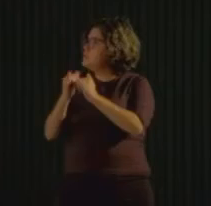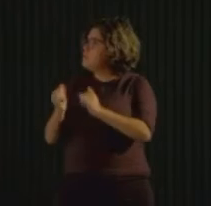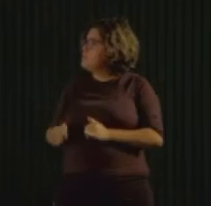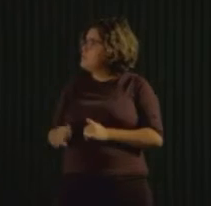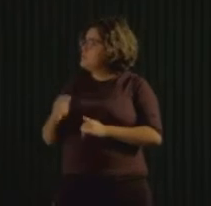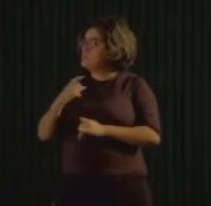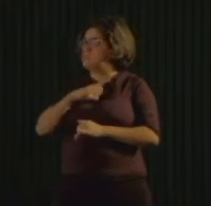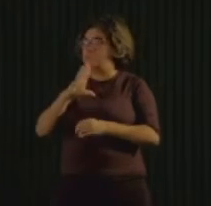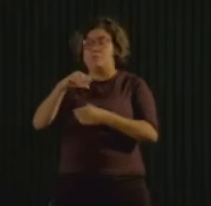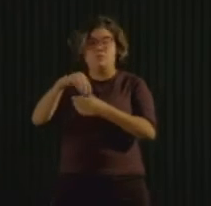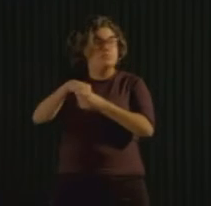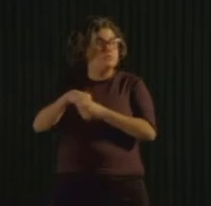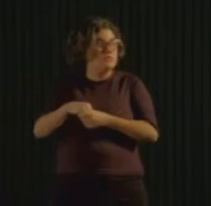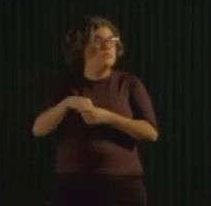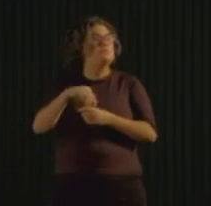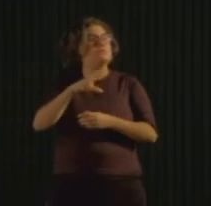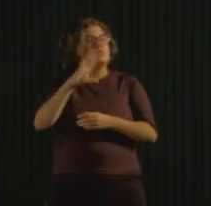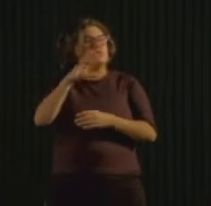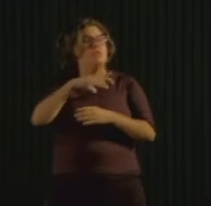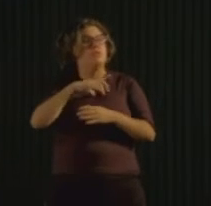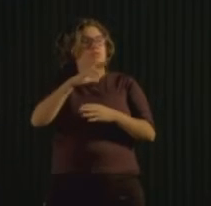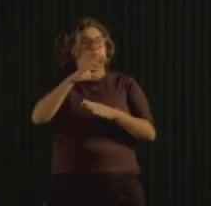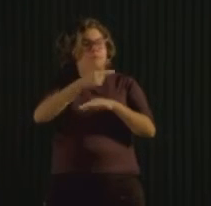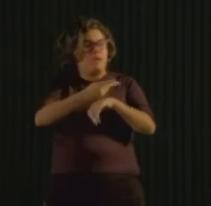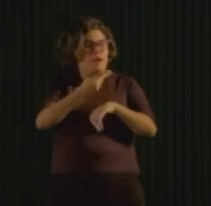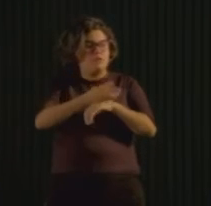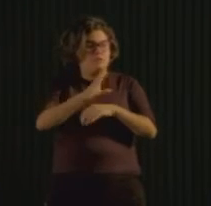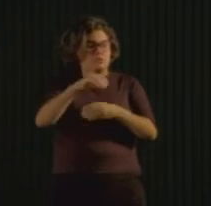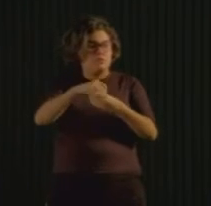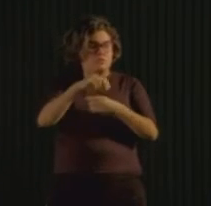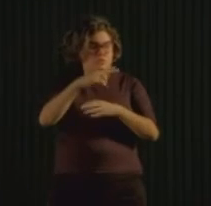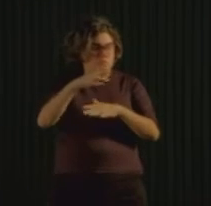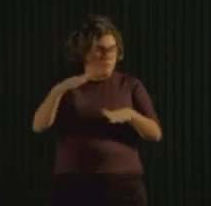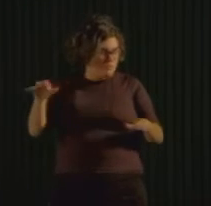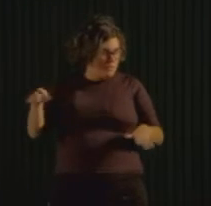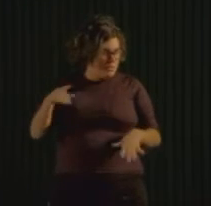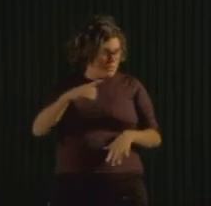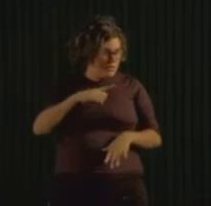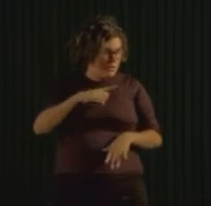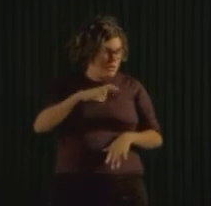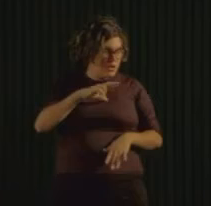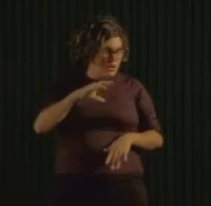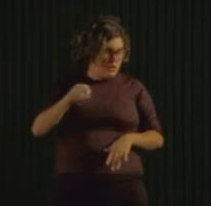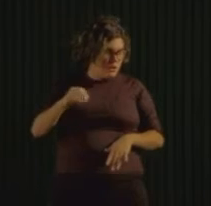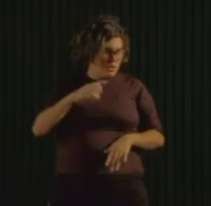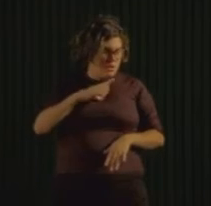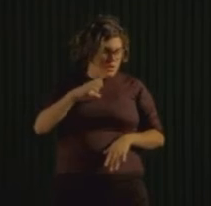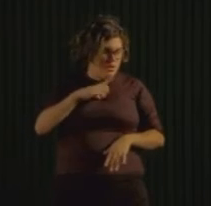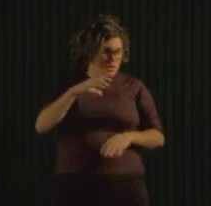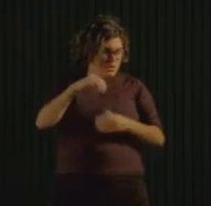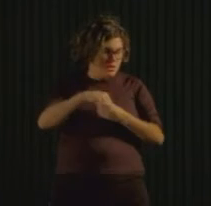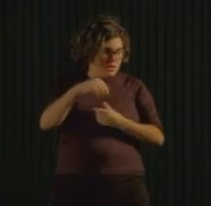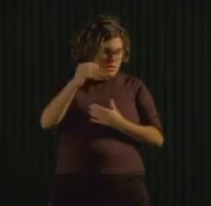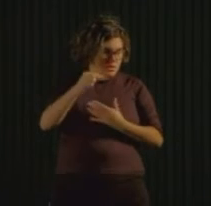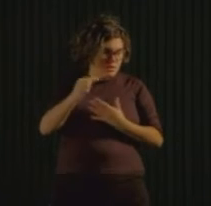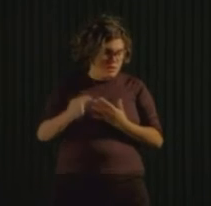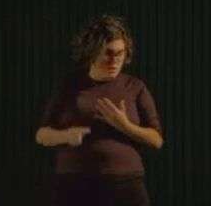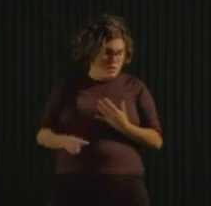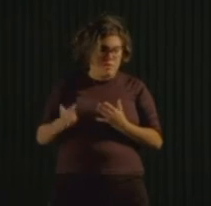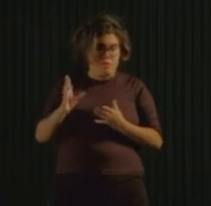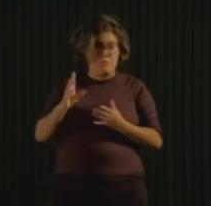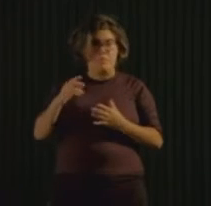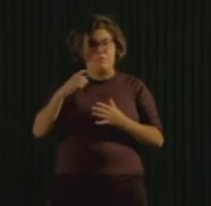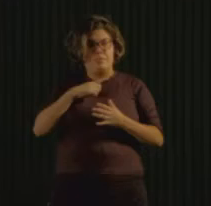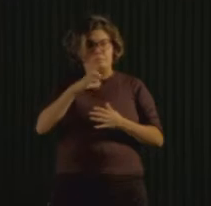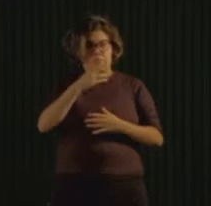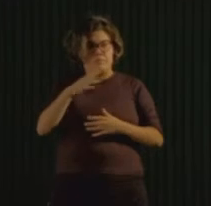de poluição por plástico, os giros de plástico no oceano, e em amarelo são os rios, que que colocam essas grandes, que drenam esses